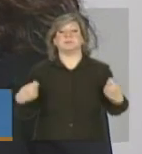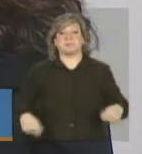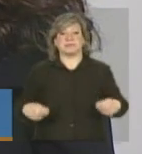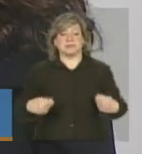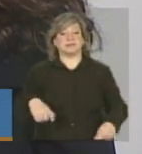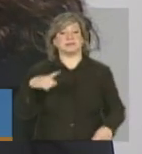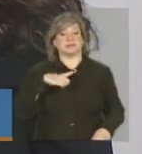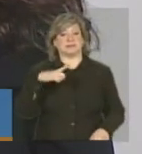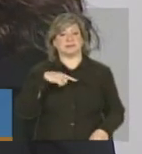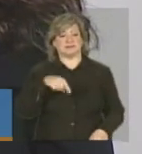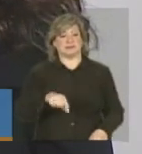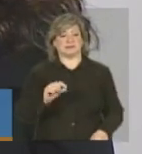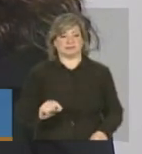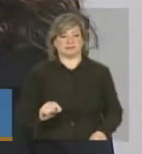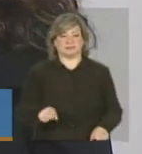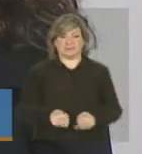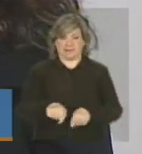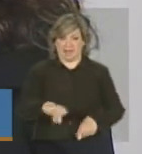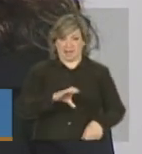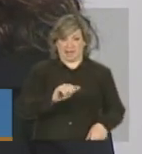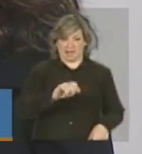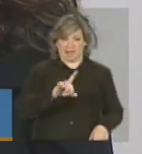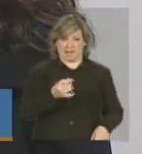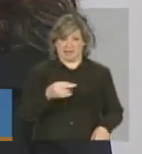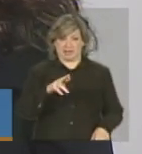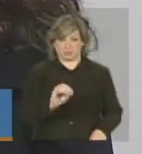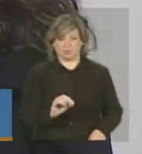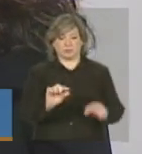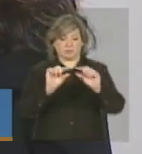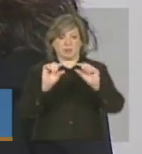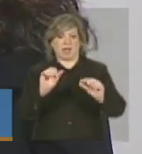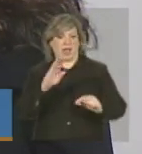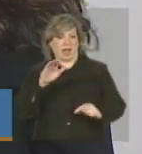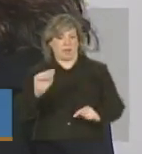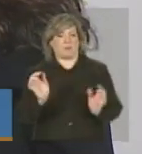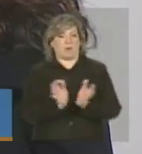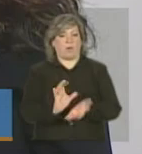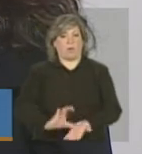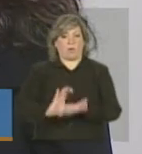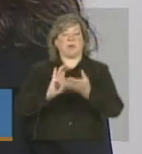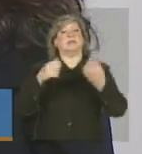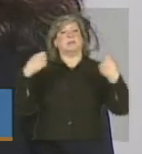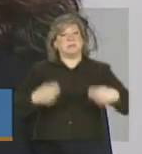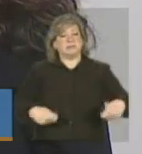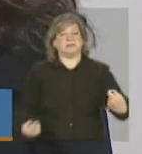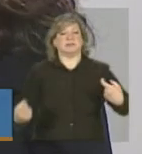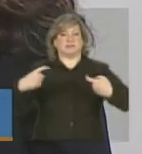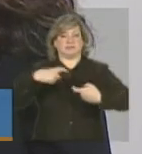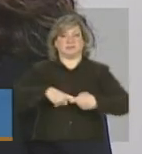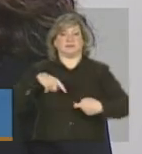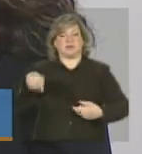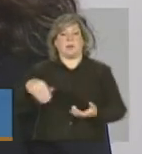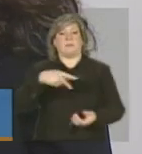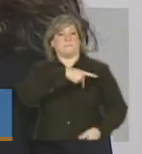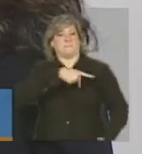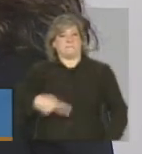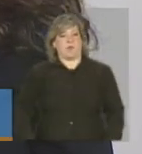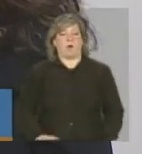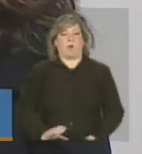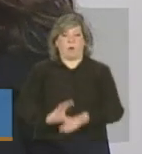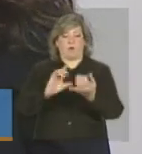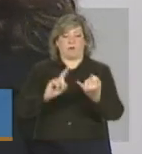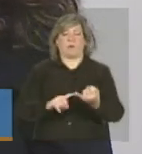lá, além do cadastro, na aba do conselho, tem que estar vinculado o presidente do conselho,